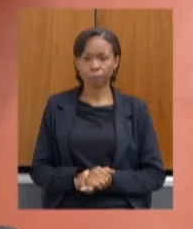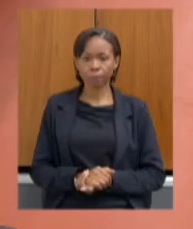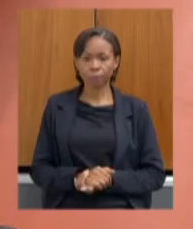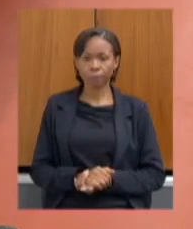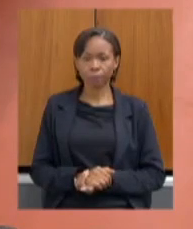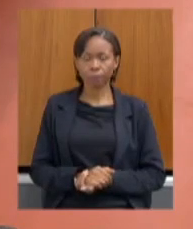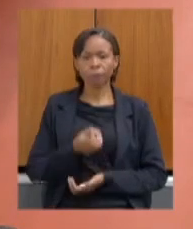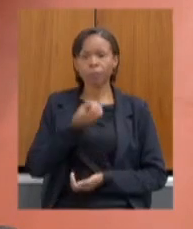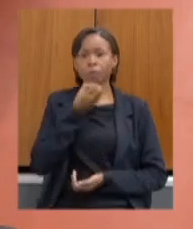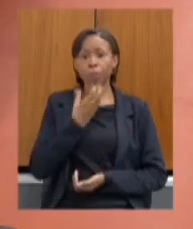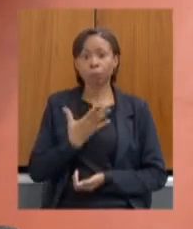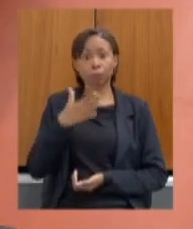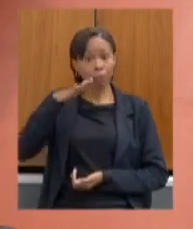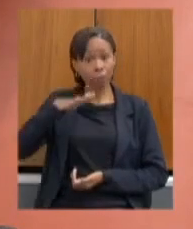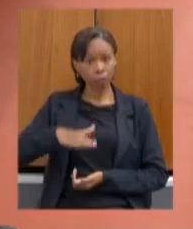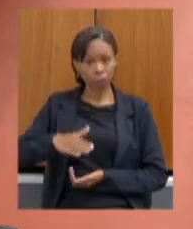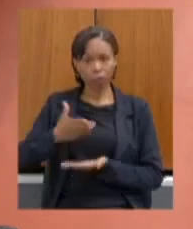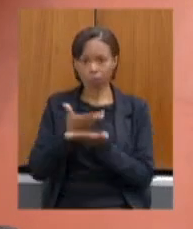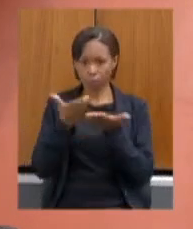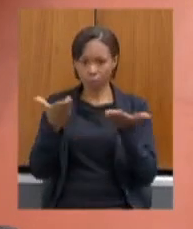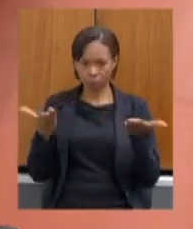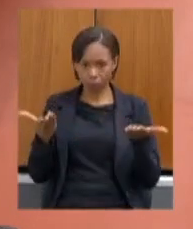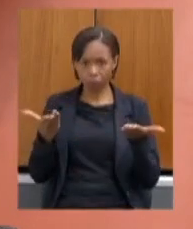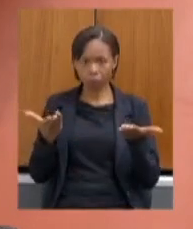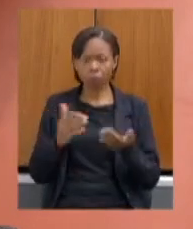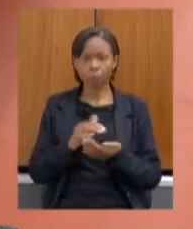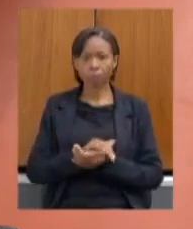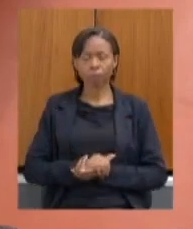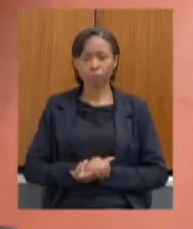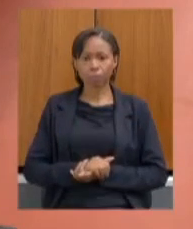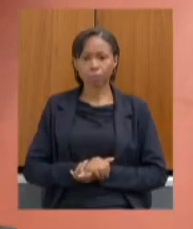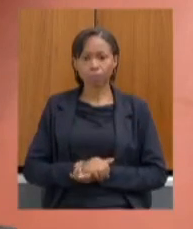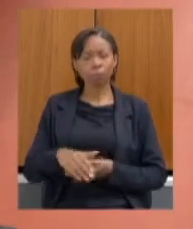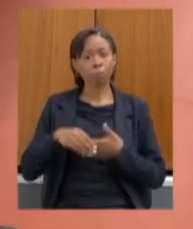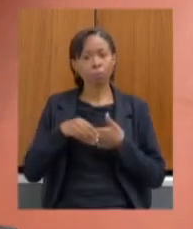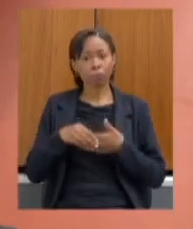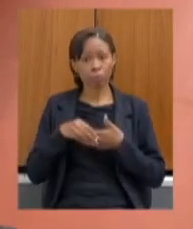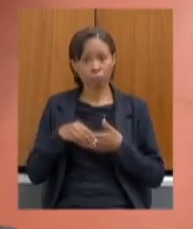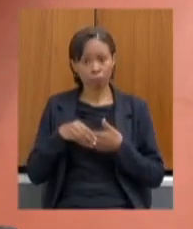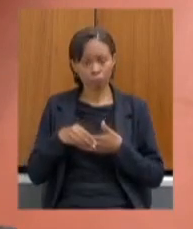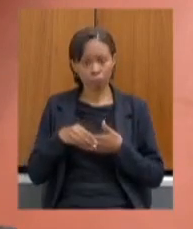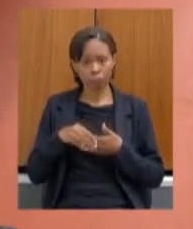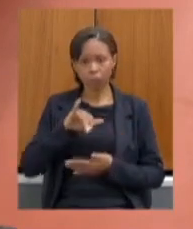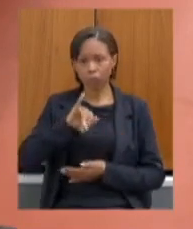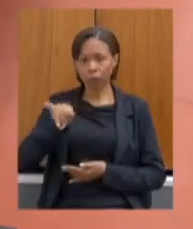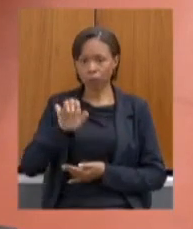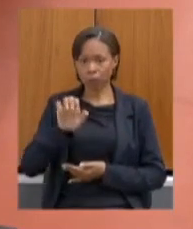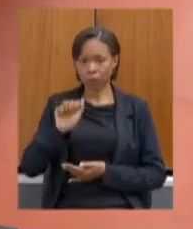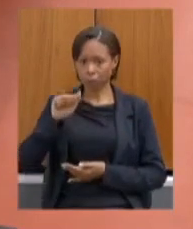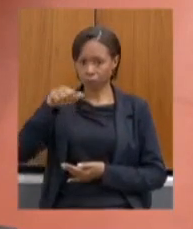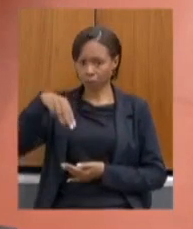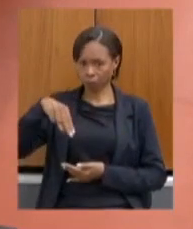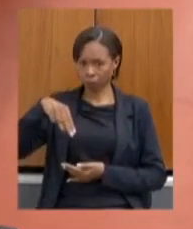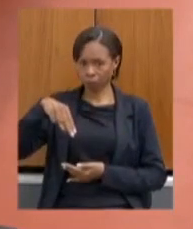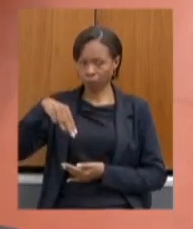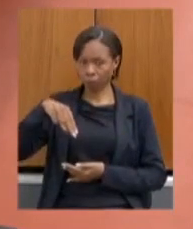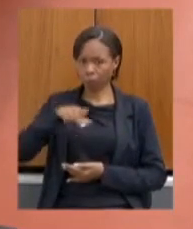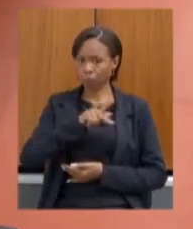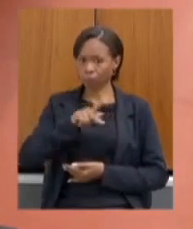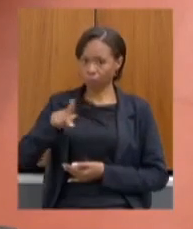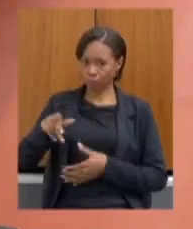Boa tarde a todos. Gostaria aqui de cumprimentar o deputado doutor Jean Freire, presidente da presente sessão,